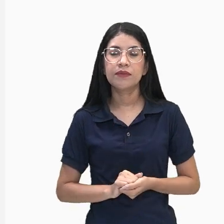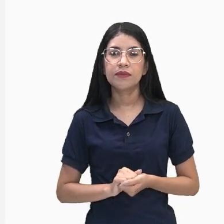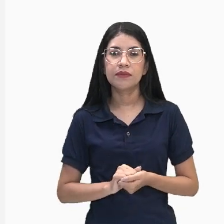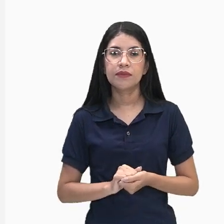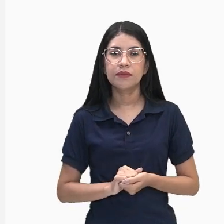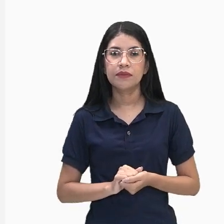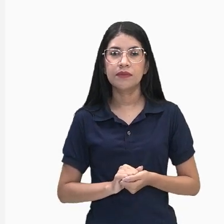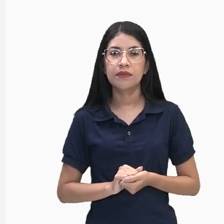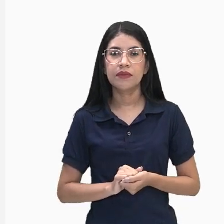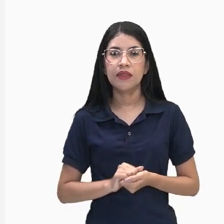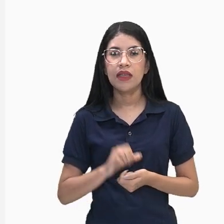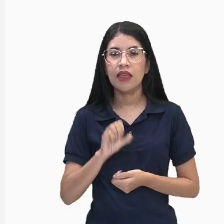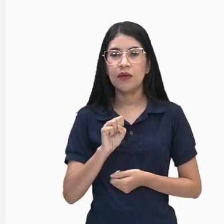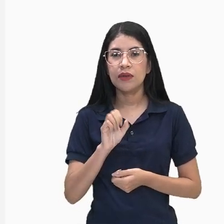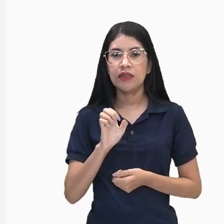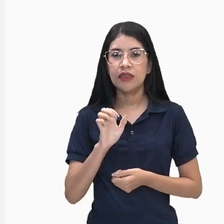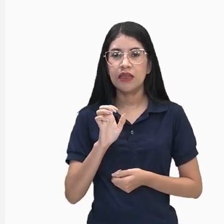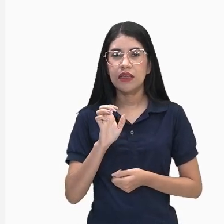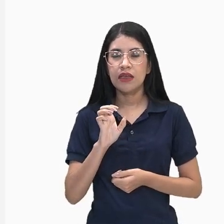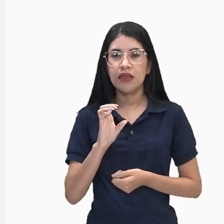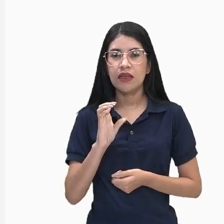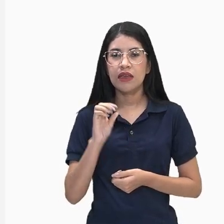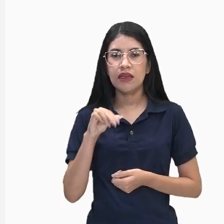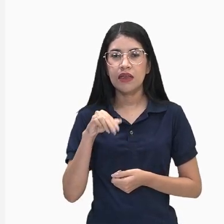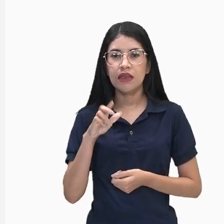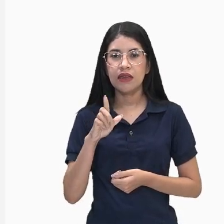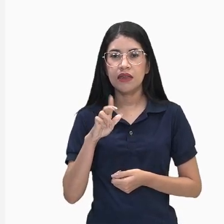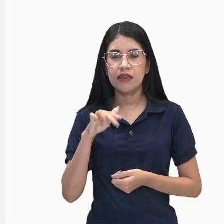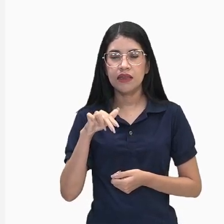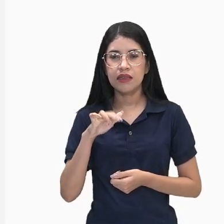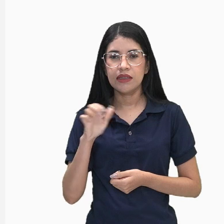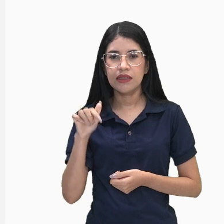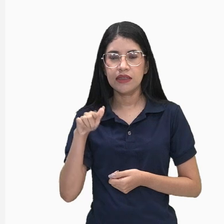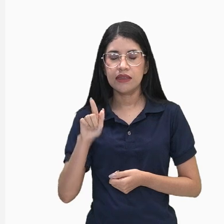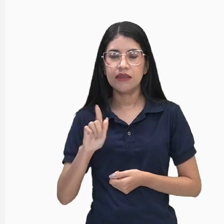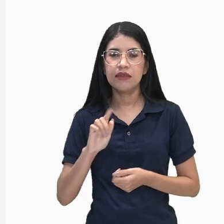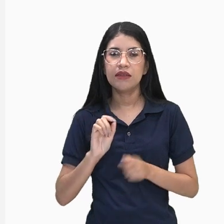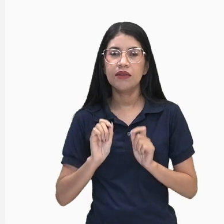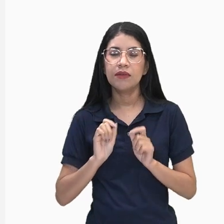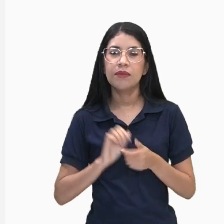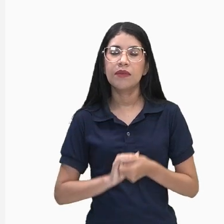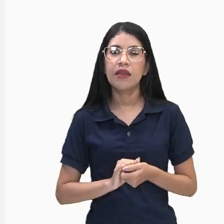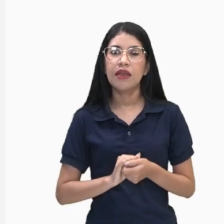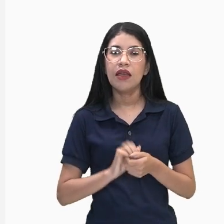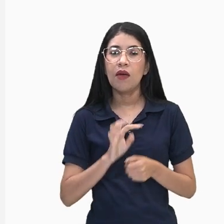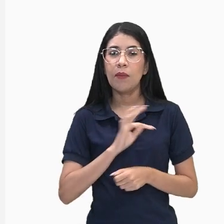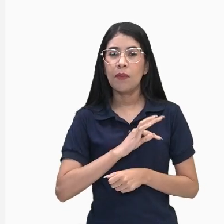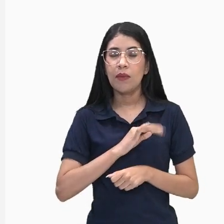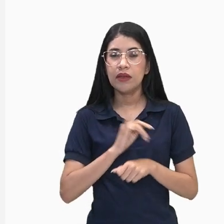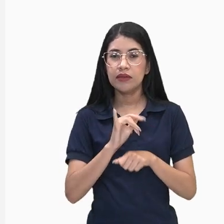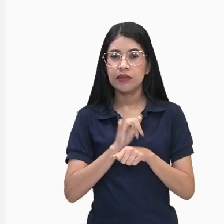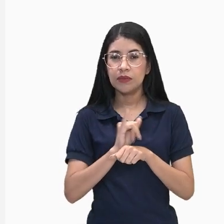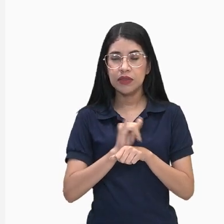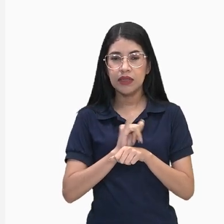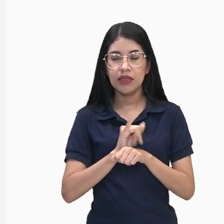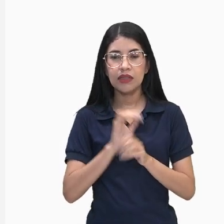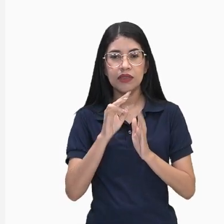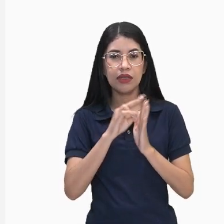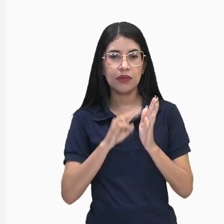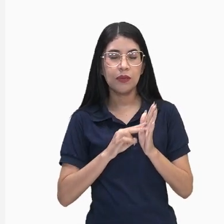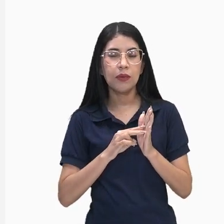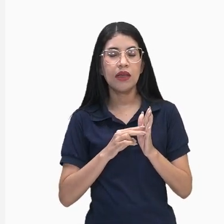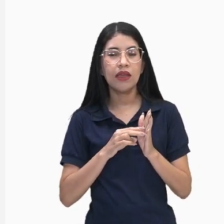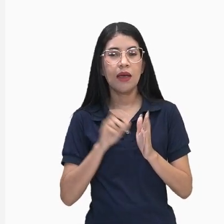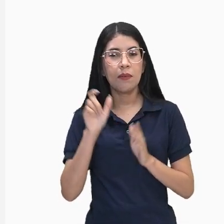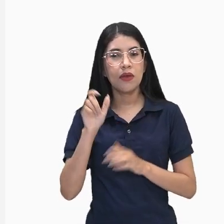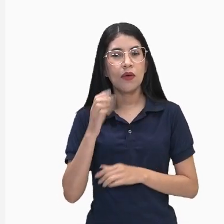de leitura scanning. É uma técnica de leitura em que o leitor obtém informações do texto